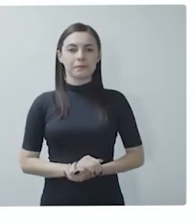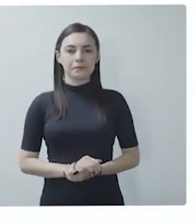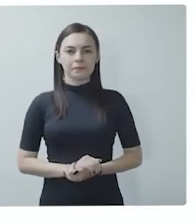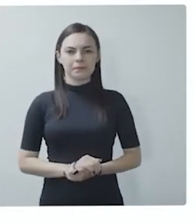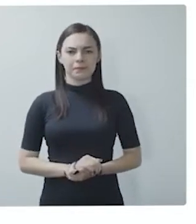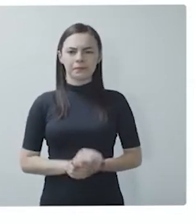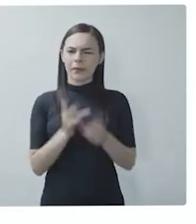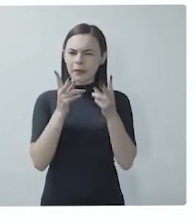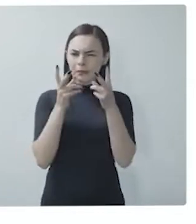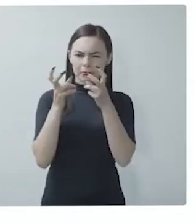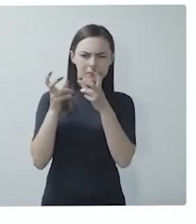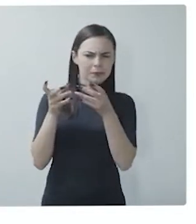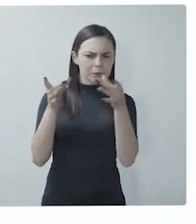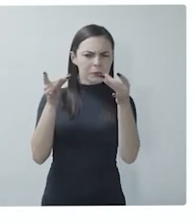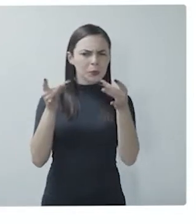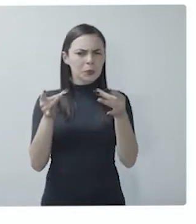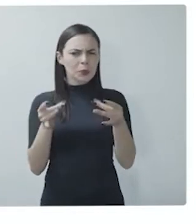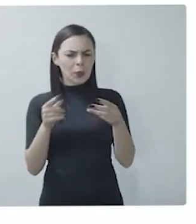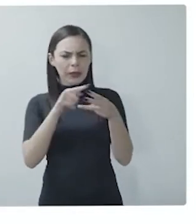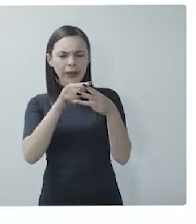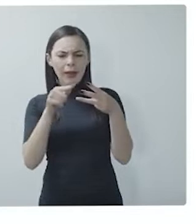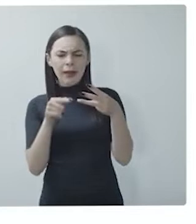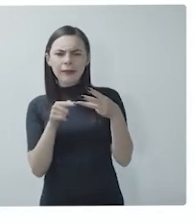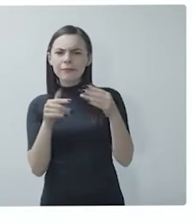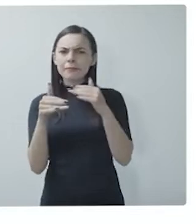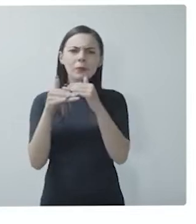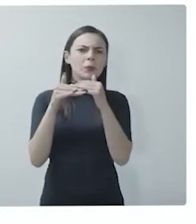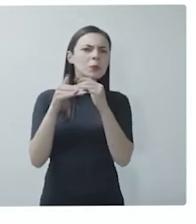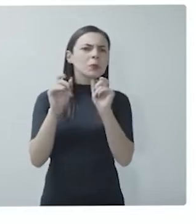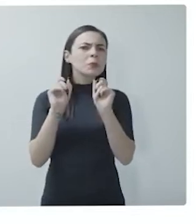Vão observando. O que que elas têm em comum, será?